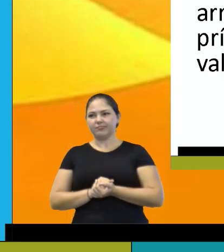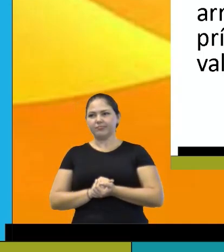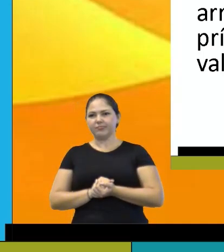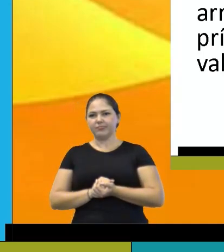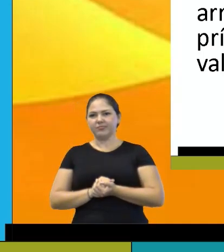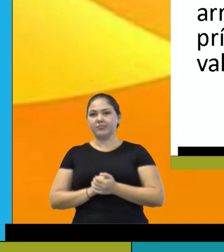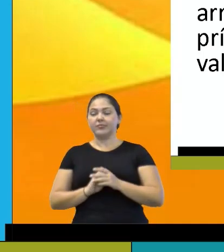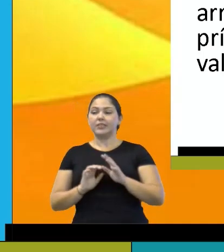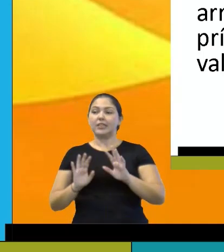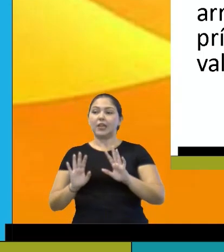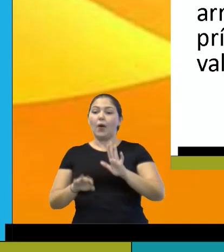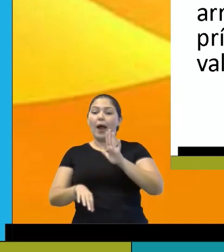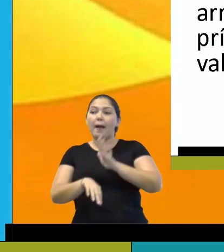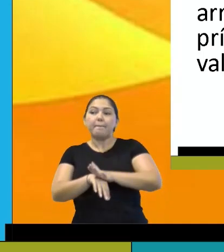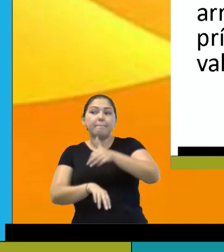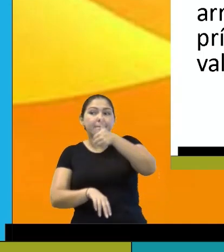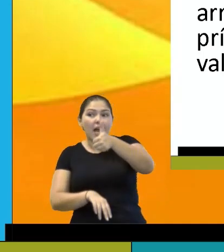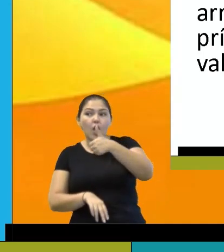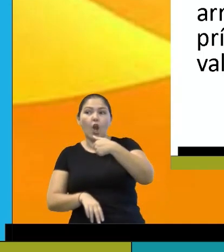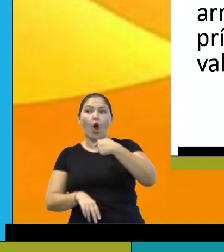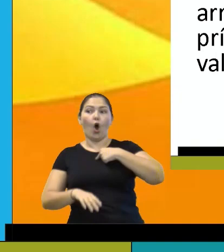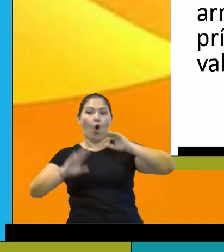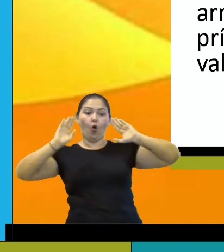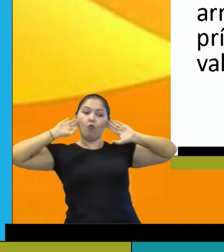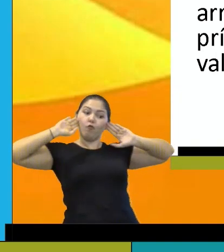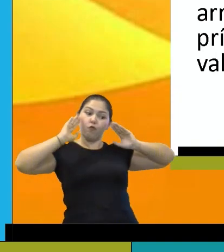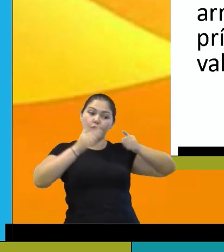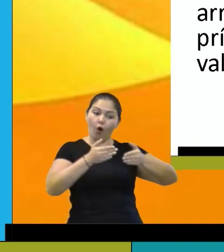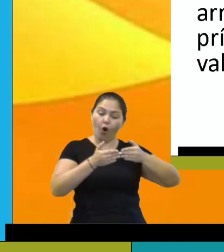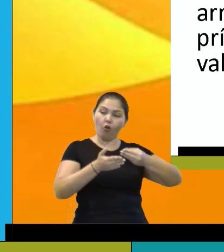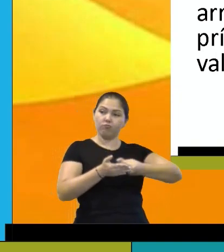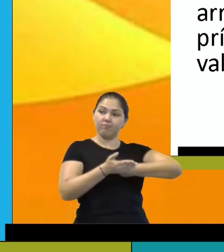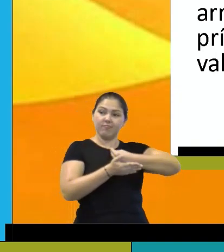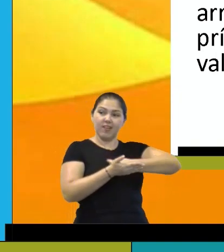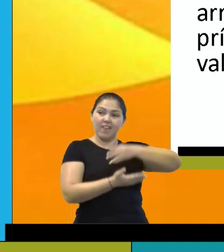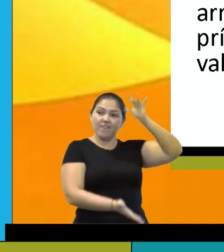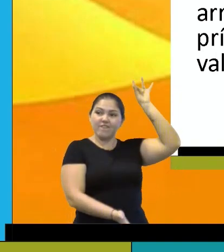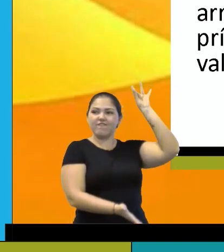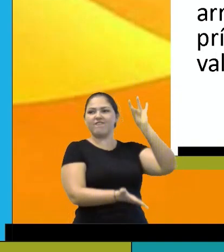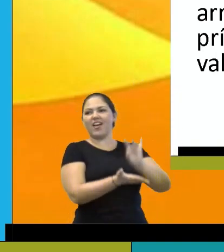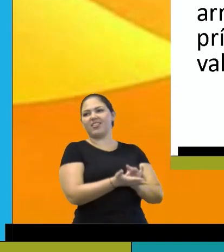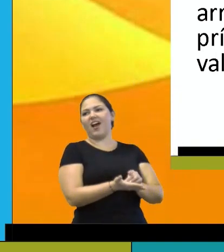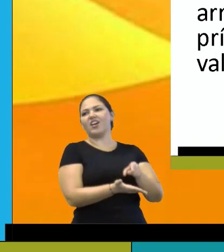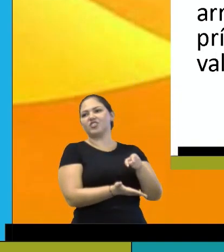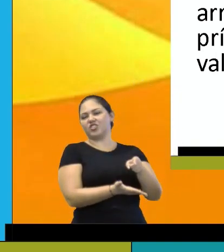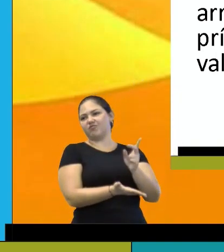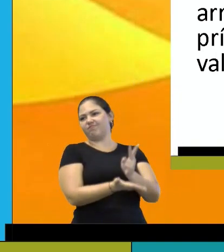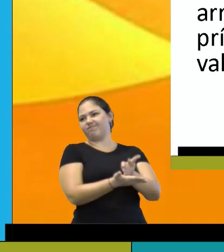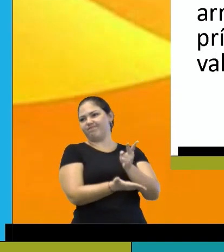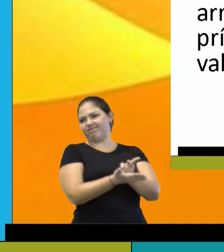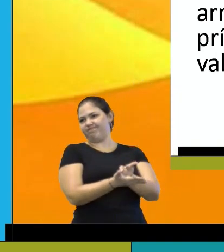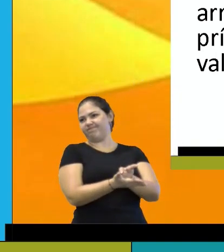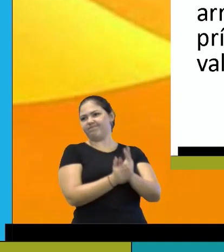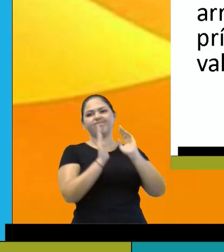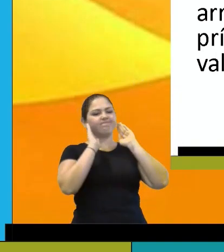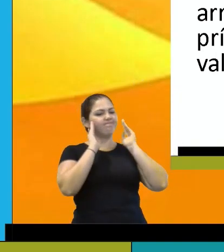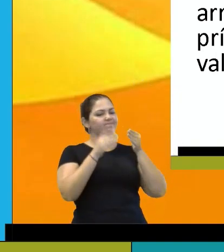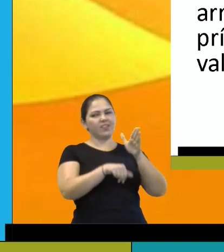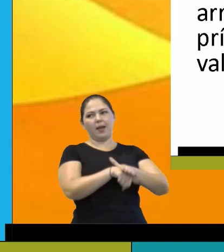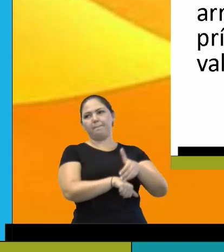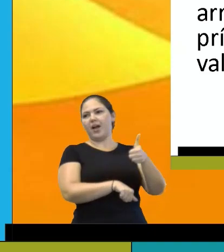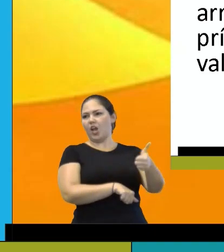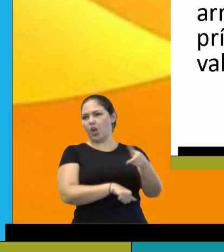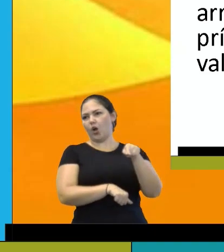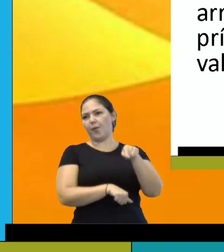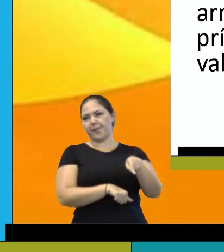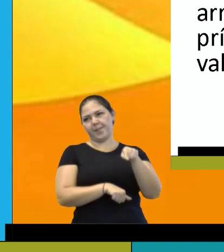faz, aprende antes a ruína própria do que o modo de se preservar. E um homem que quiser fazer